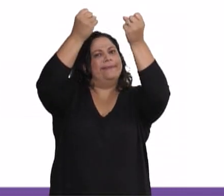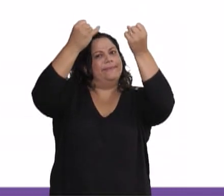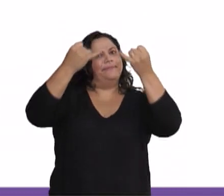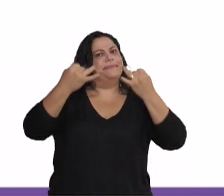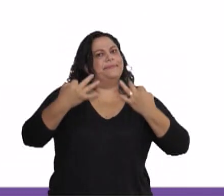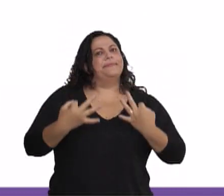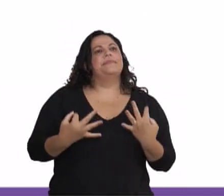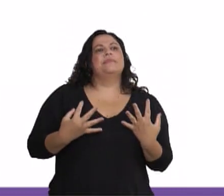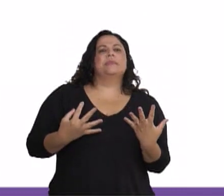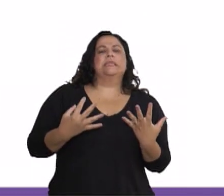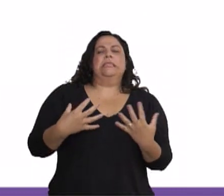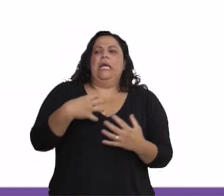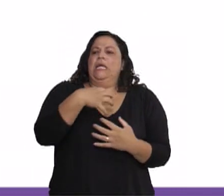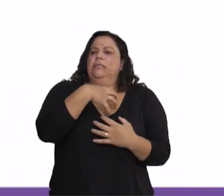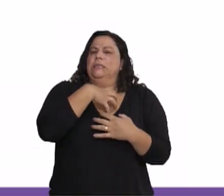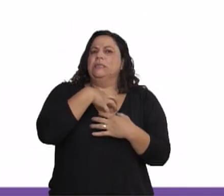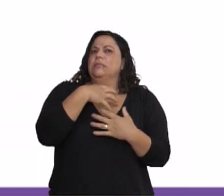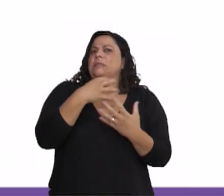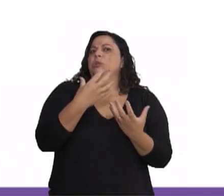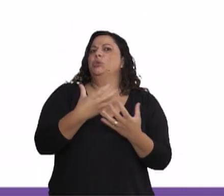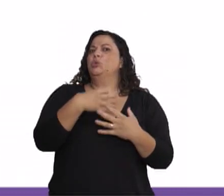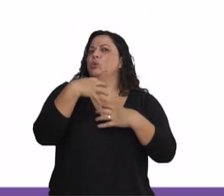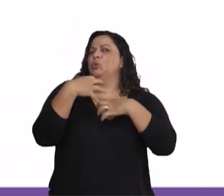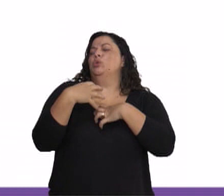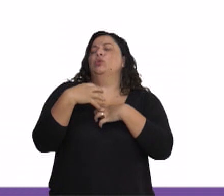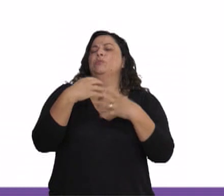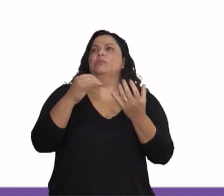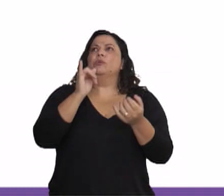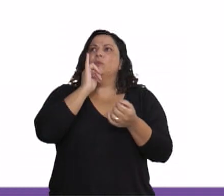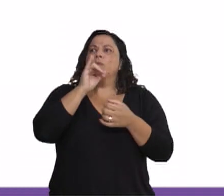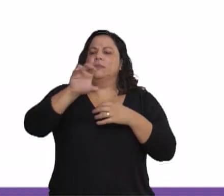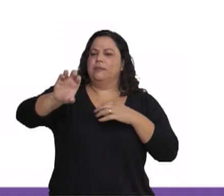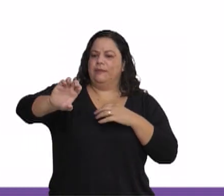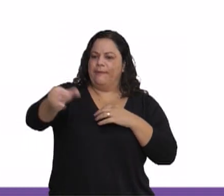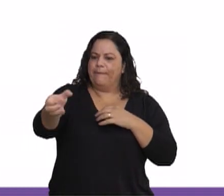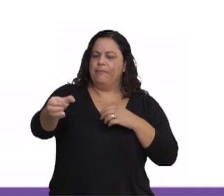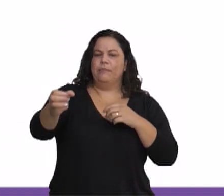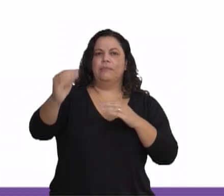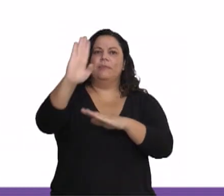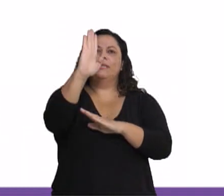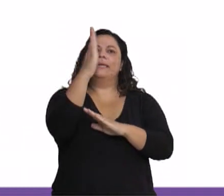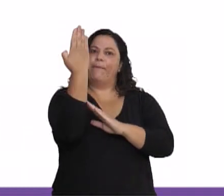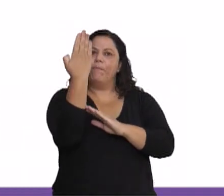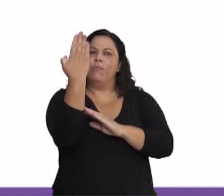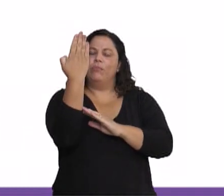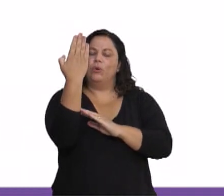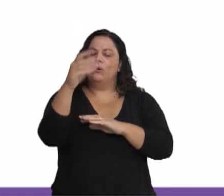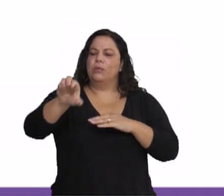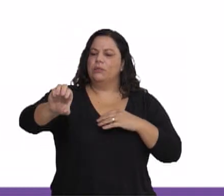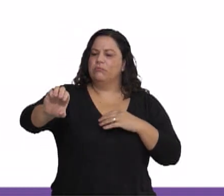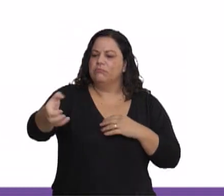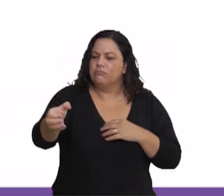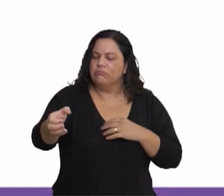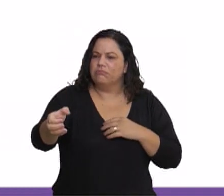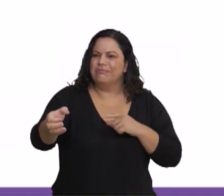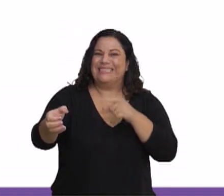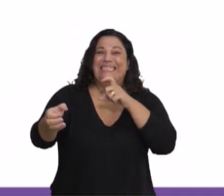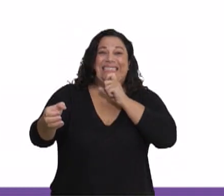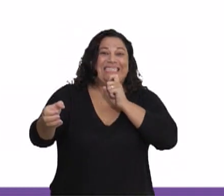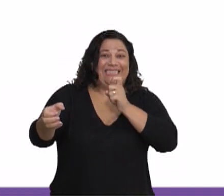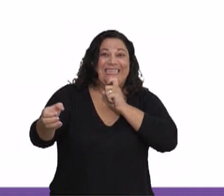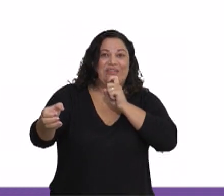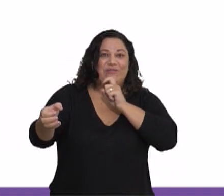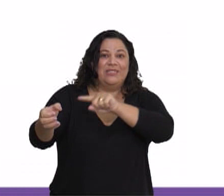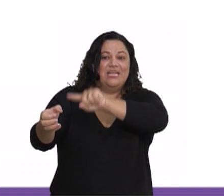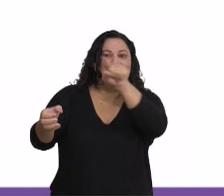de sentirmos a maçaneta metálica mais fria do que da madeira, da porta do qual ela é feita. E